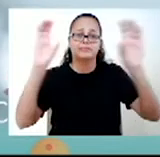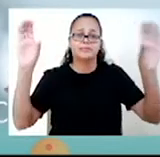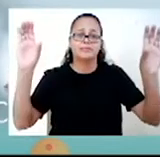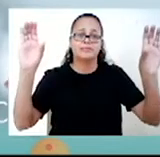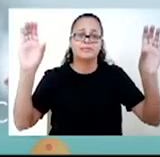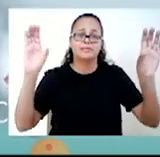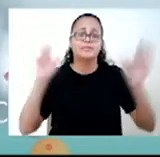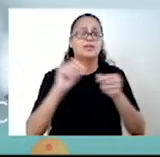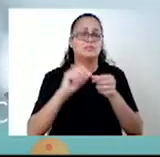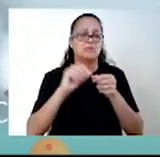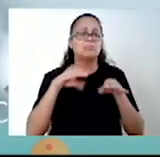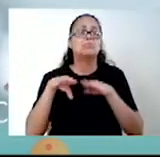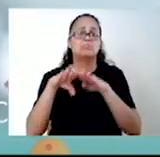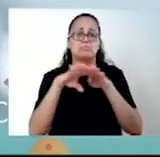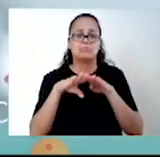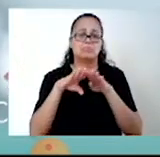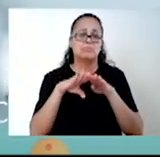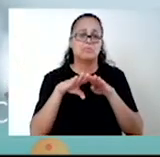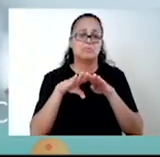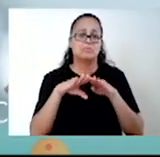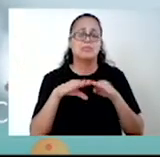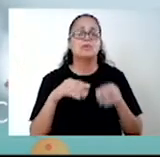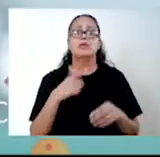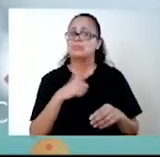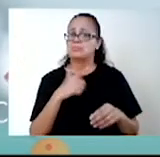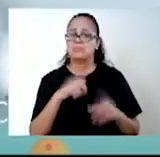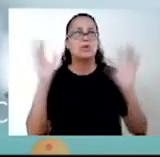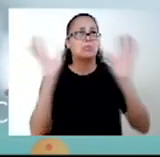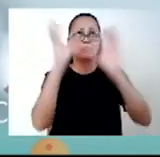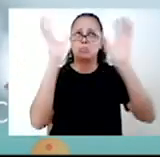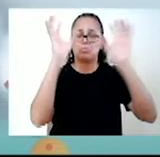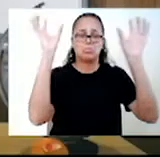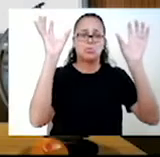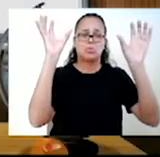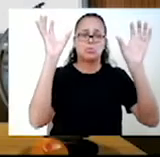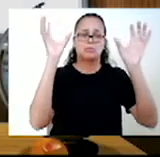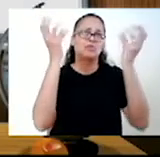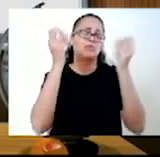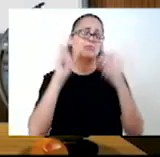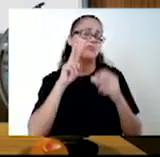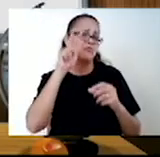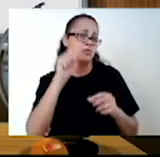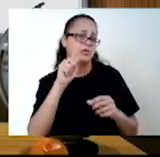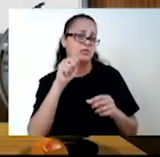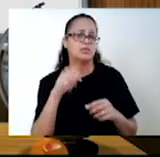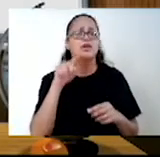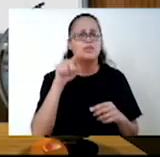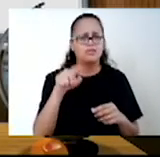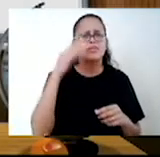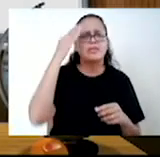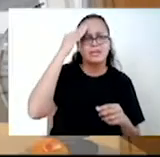área seja mais estável, sem nuvens carregadas, apesar da baixa pressão. E você sabe como um furacão